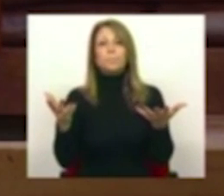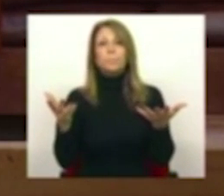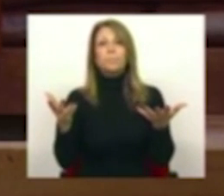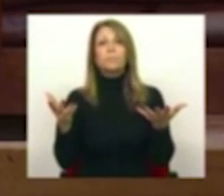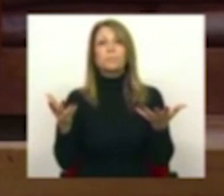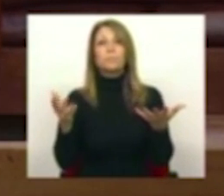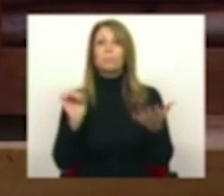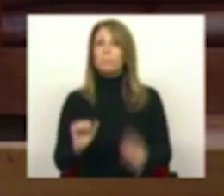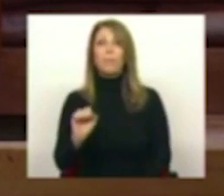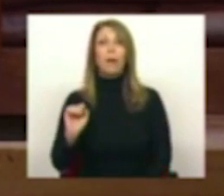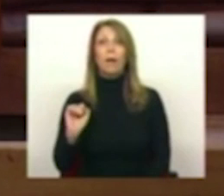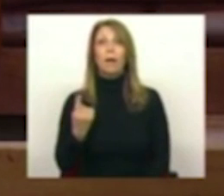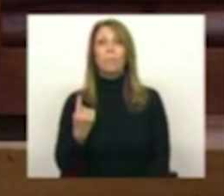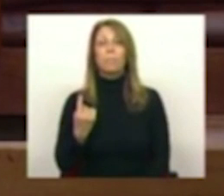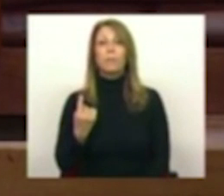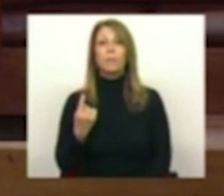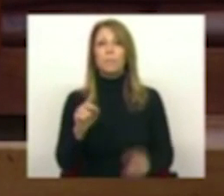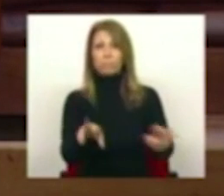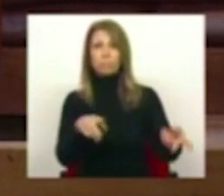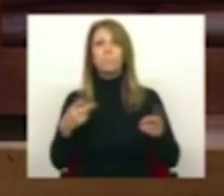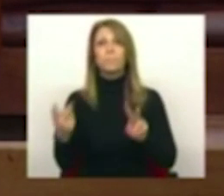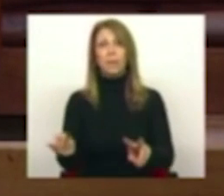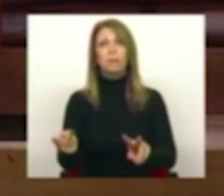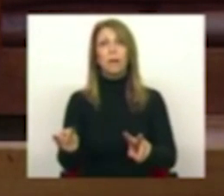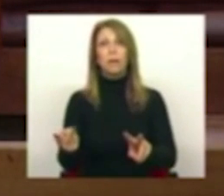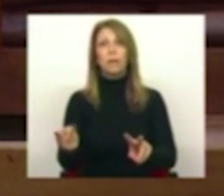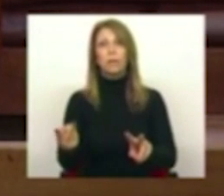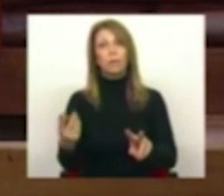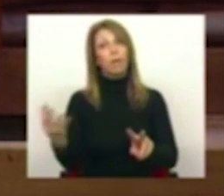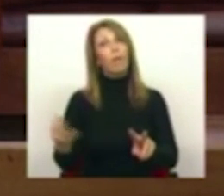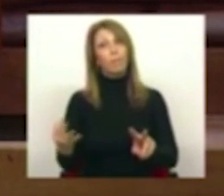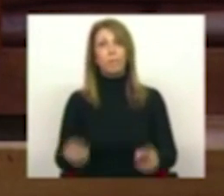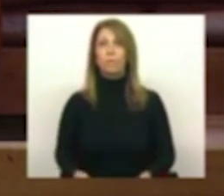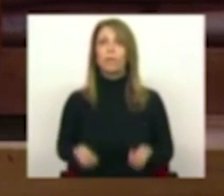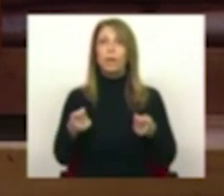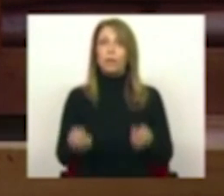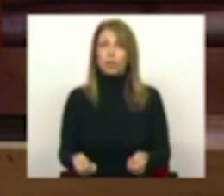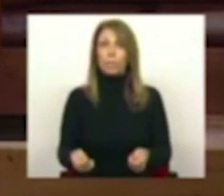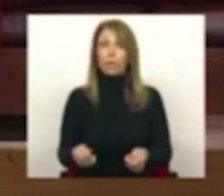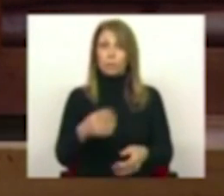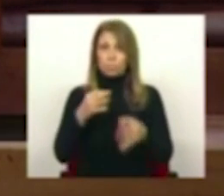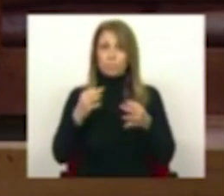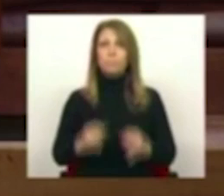sejam rapidamente alteradas e que haja um investimento